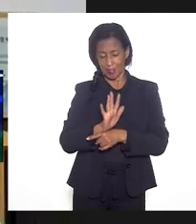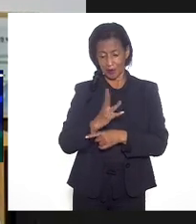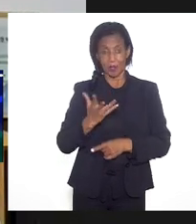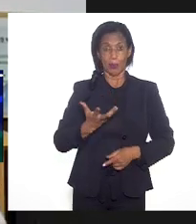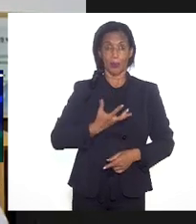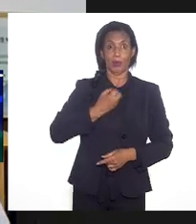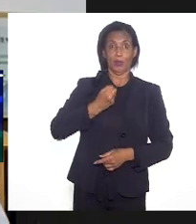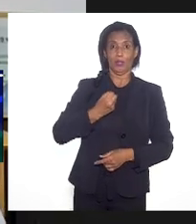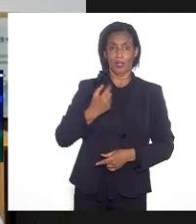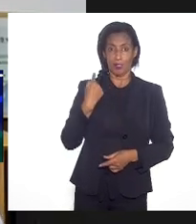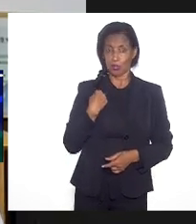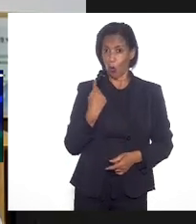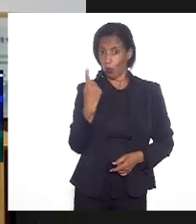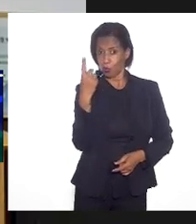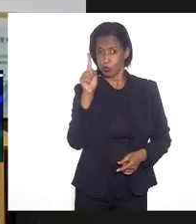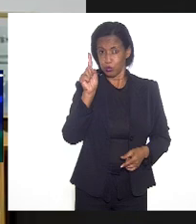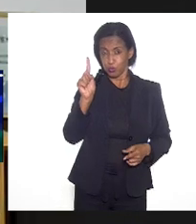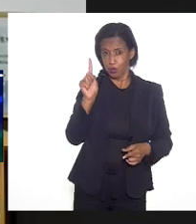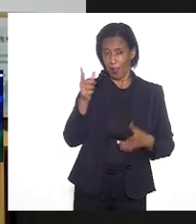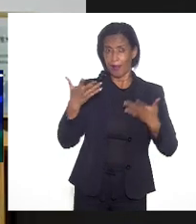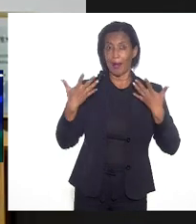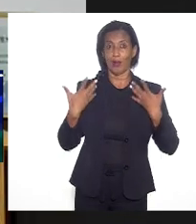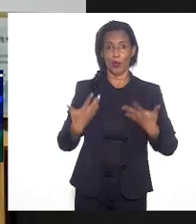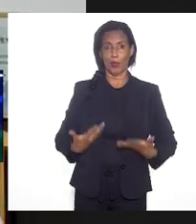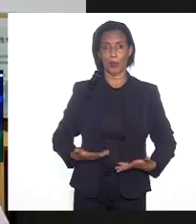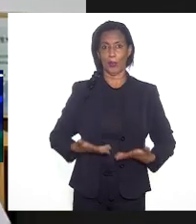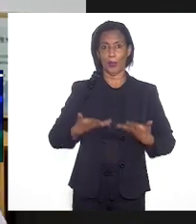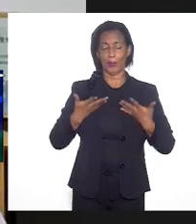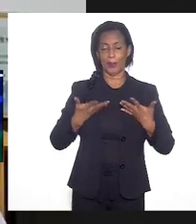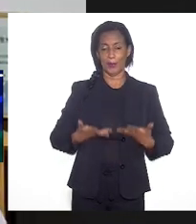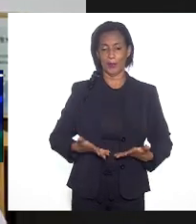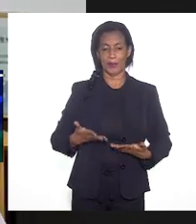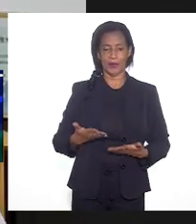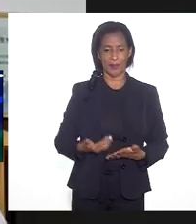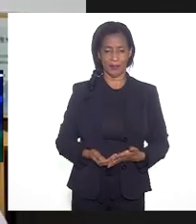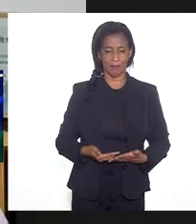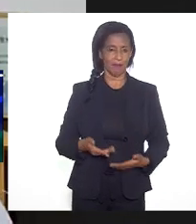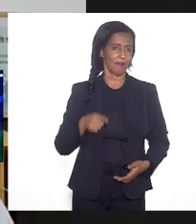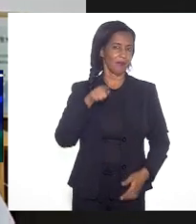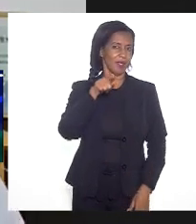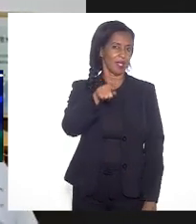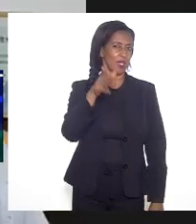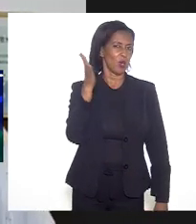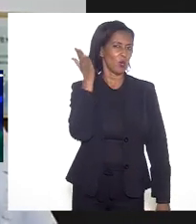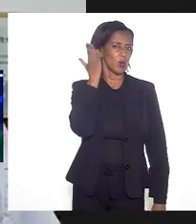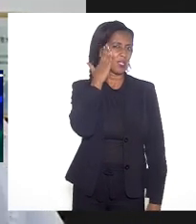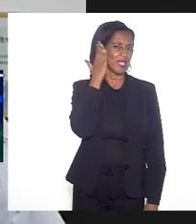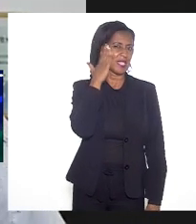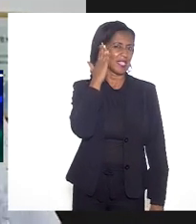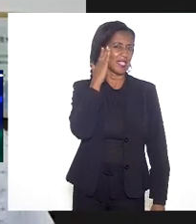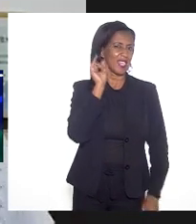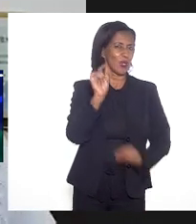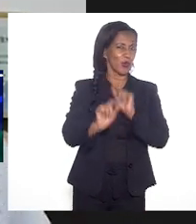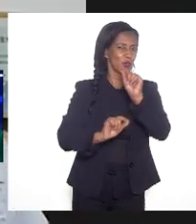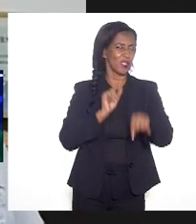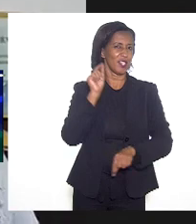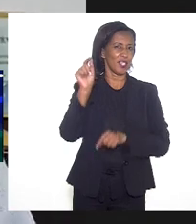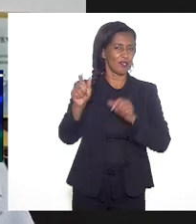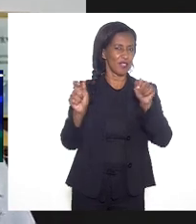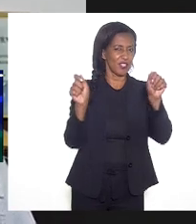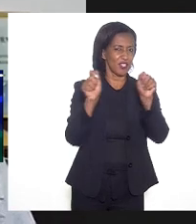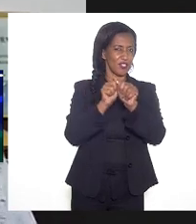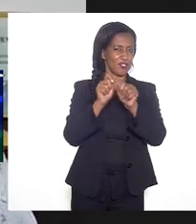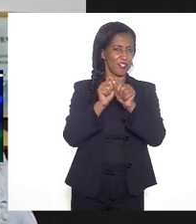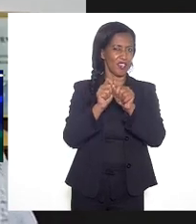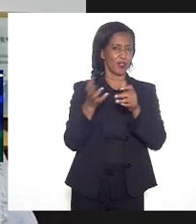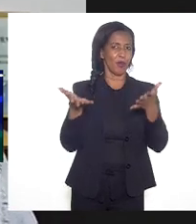chocar, eu vou trazer esse, que é mais suave. Eu sei o que vocês fizeram no verão passado, deputado